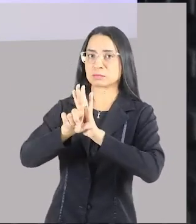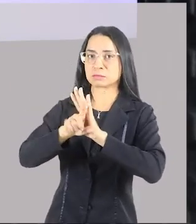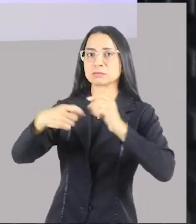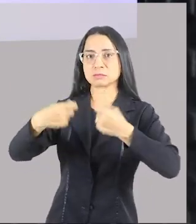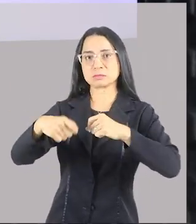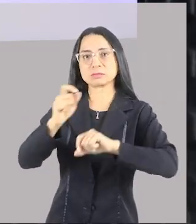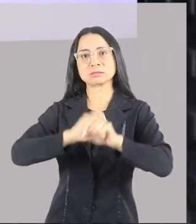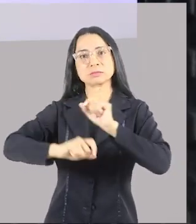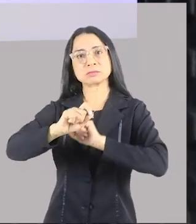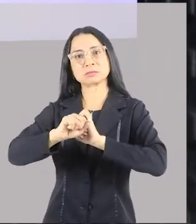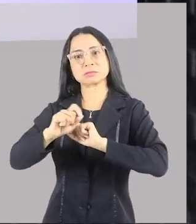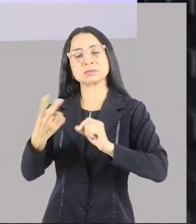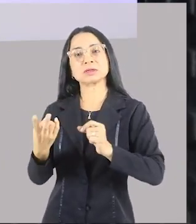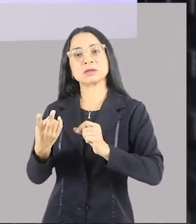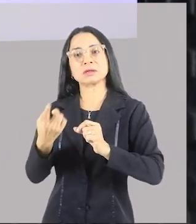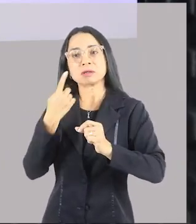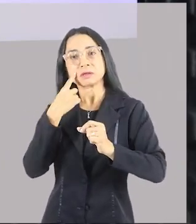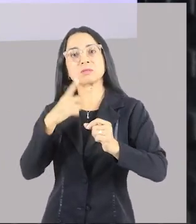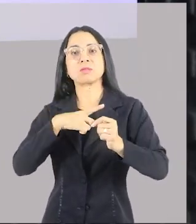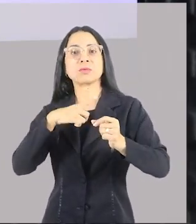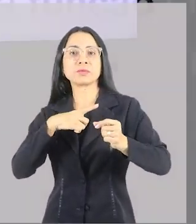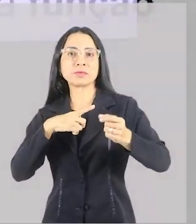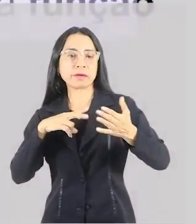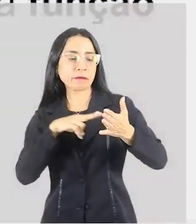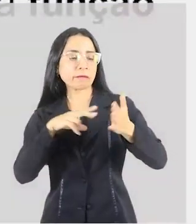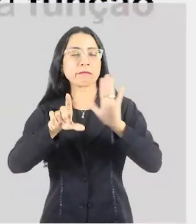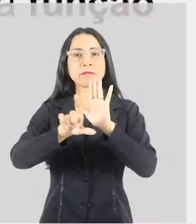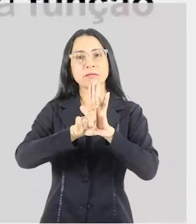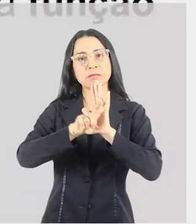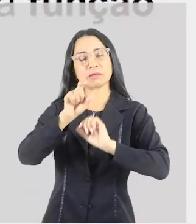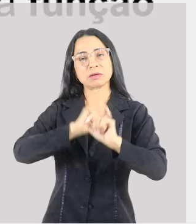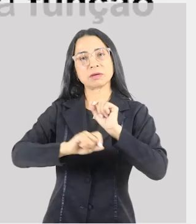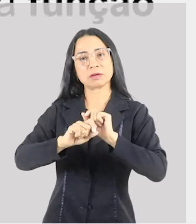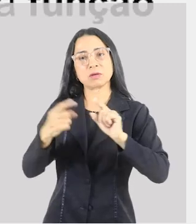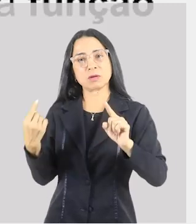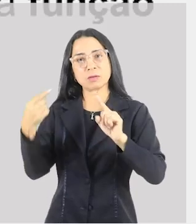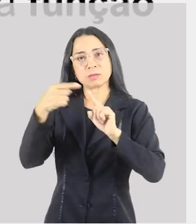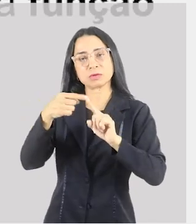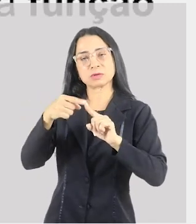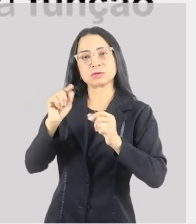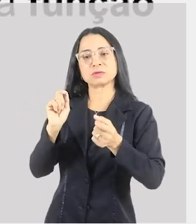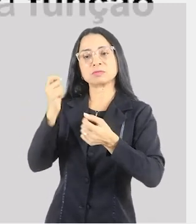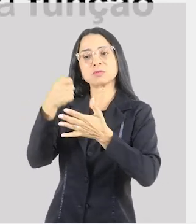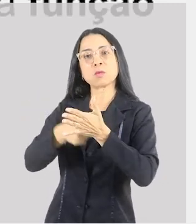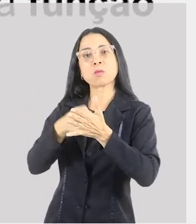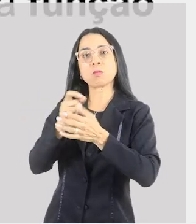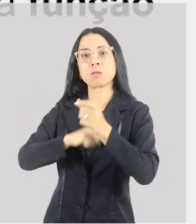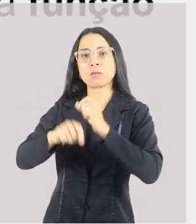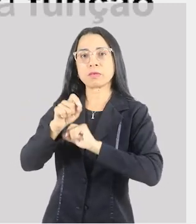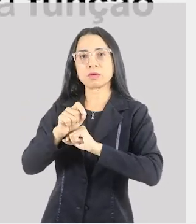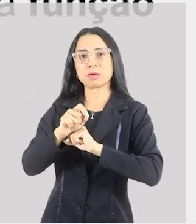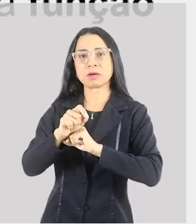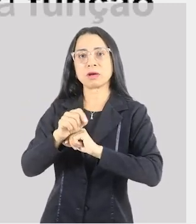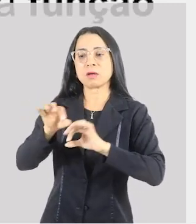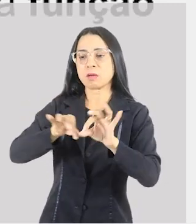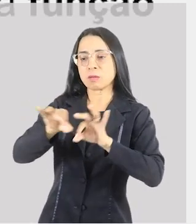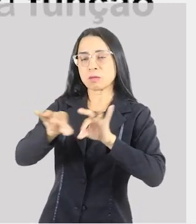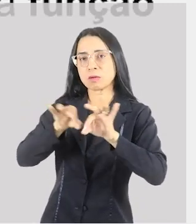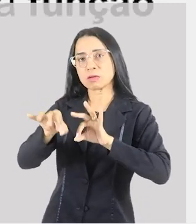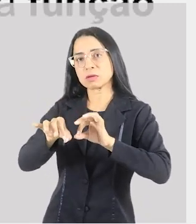tem que ser previsto em lei, com o objetivo de cumpri-la, regida pelo direito